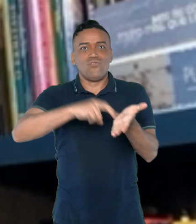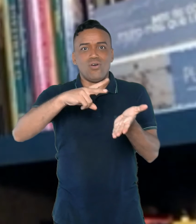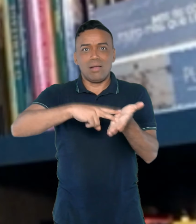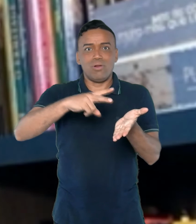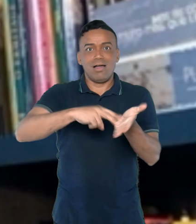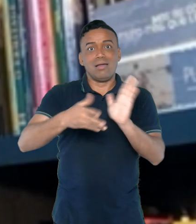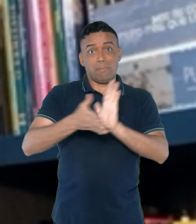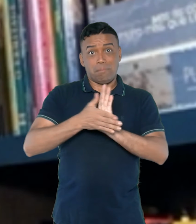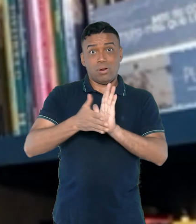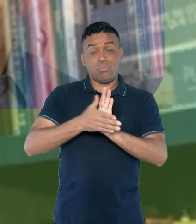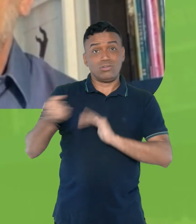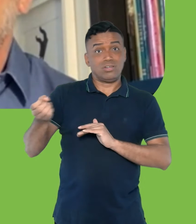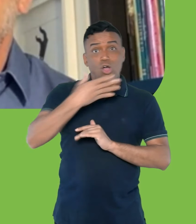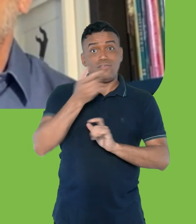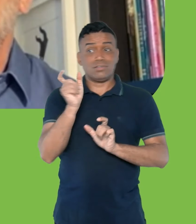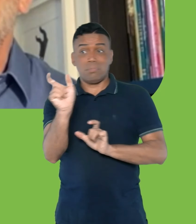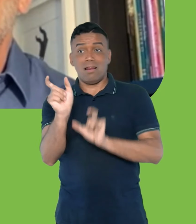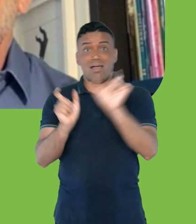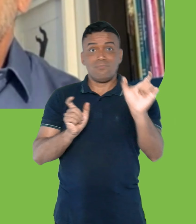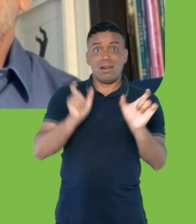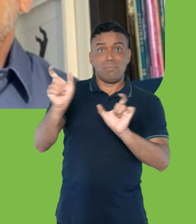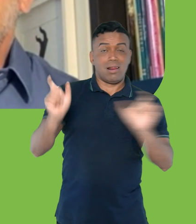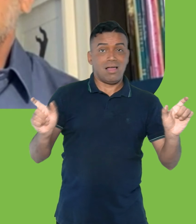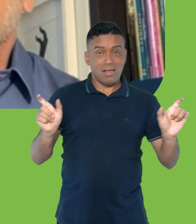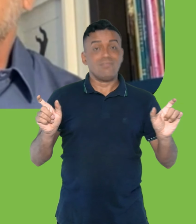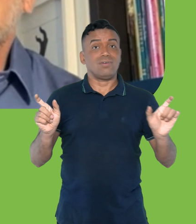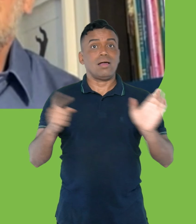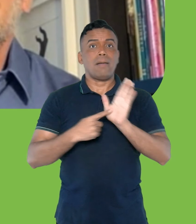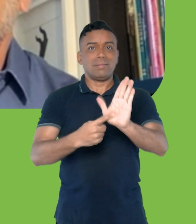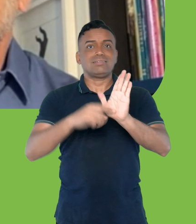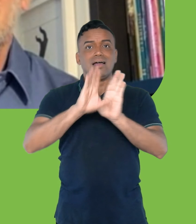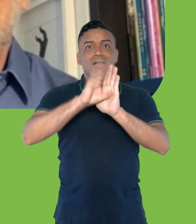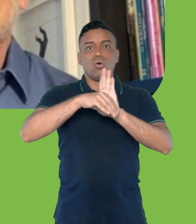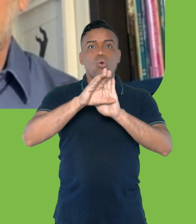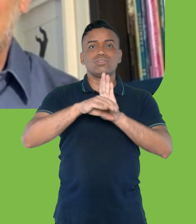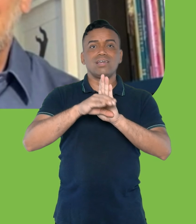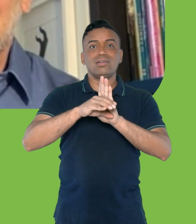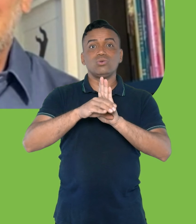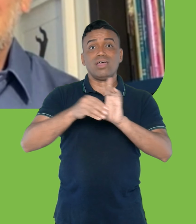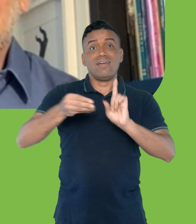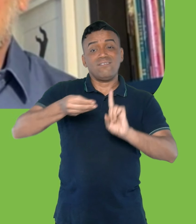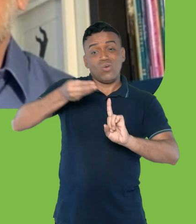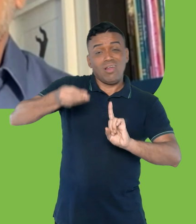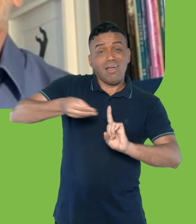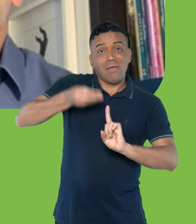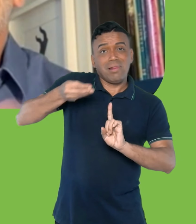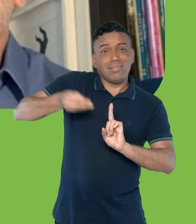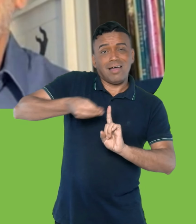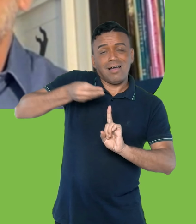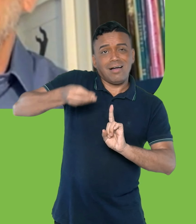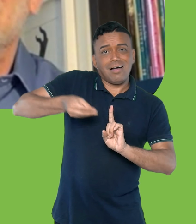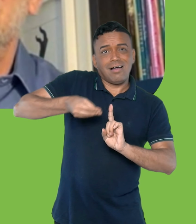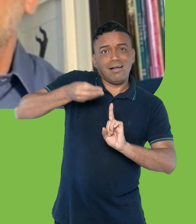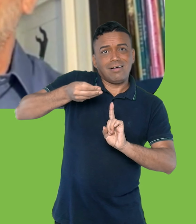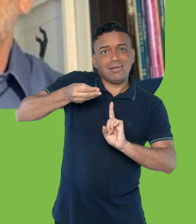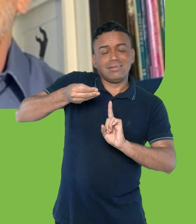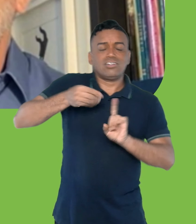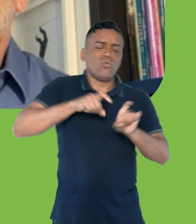propósito de trazer também novas palavras para esse leitor, foi apresentar o conceito da vulnerabilidade. Né? Então, ele está ali numa